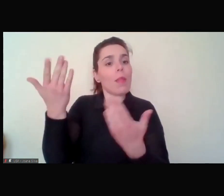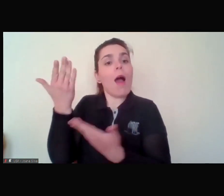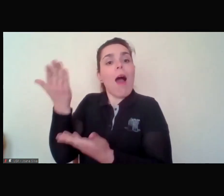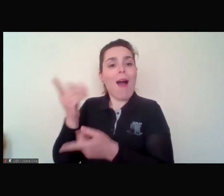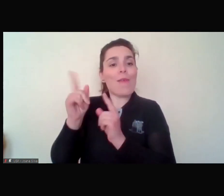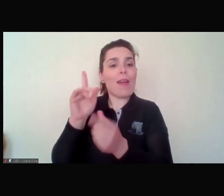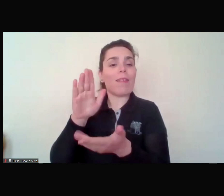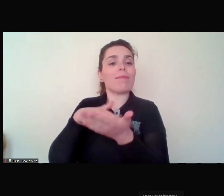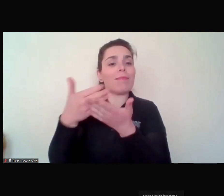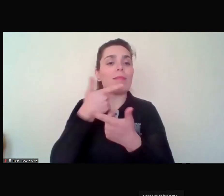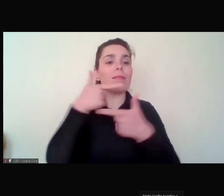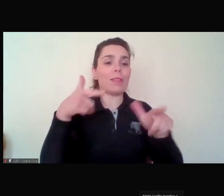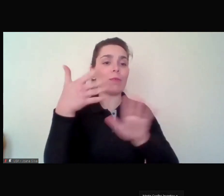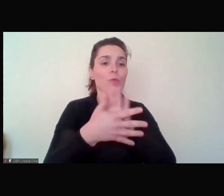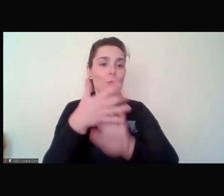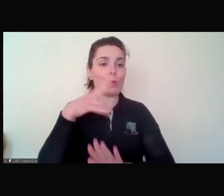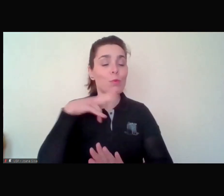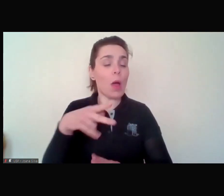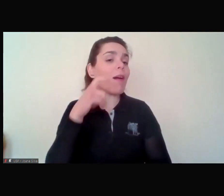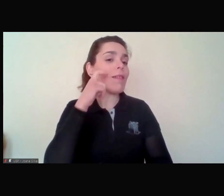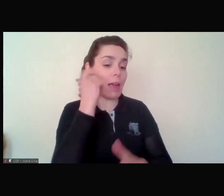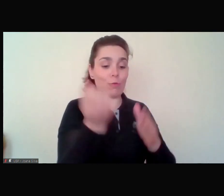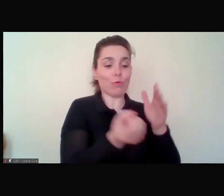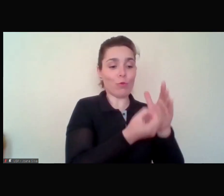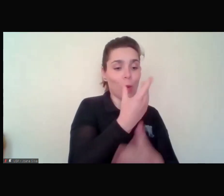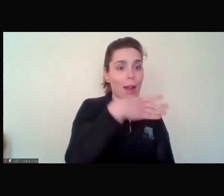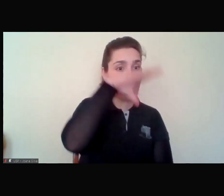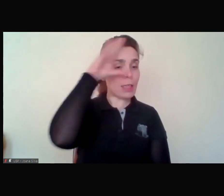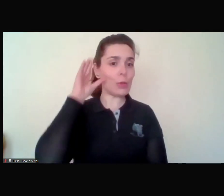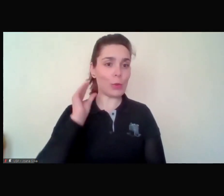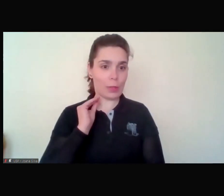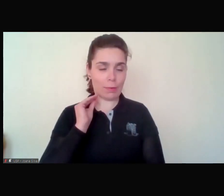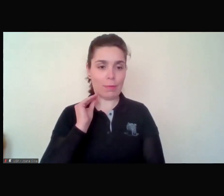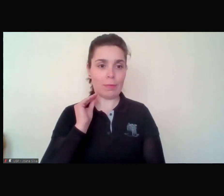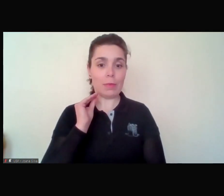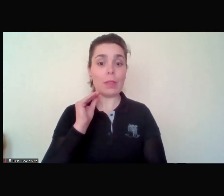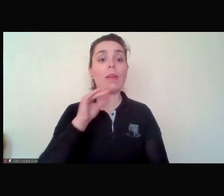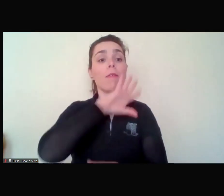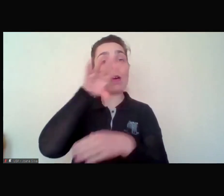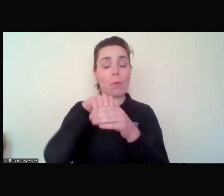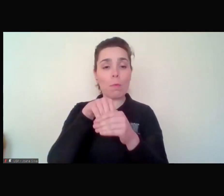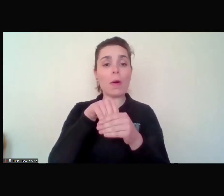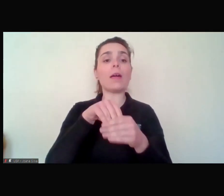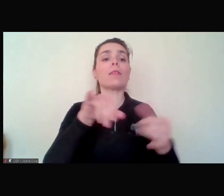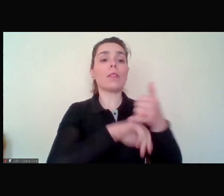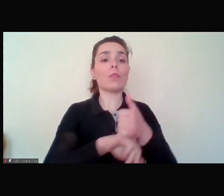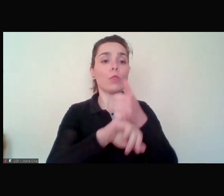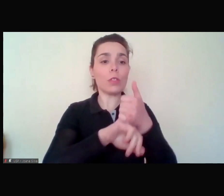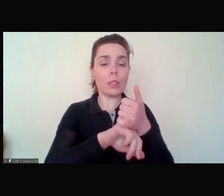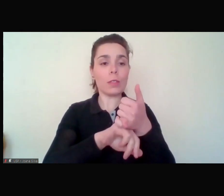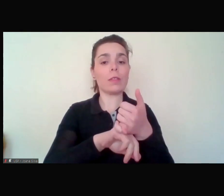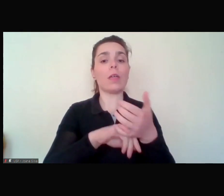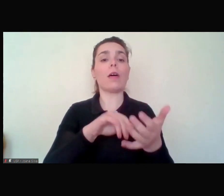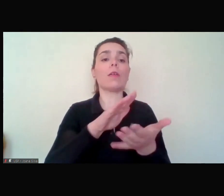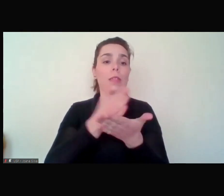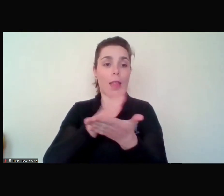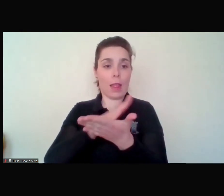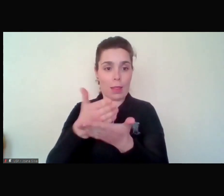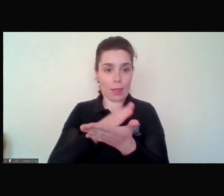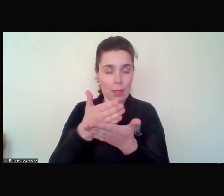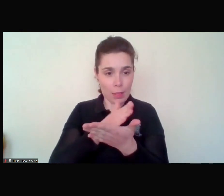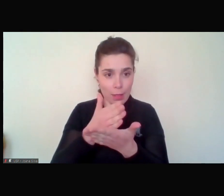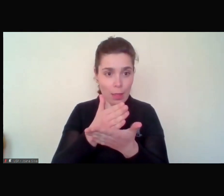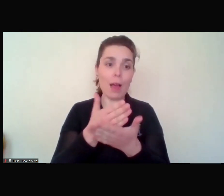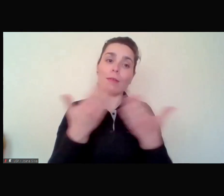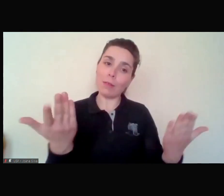gestual portuguesa assegurada por Joana Silva e Lúcia Ramos, da Associação de Tradutores e Intérpretes de Língua Gestual Portuguesa, a